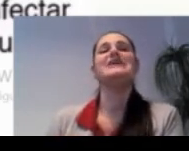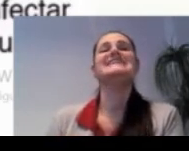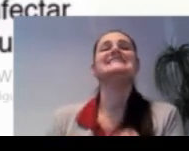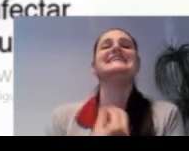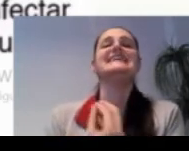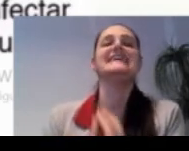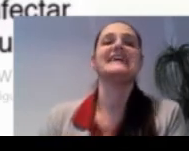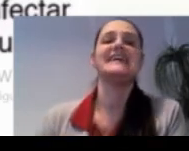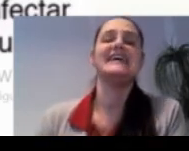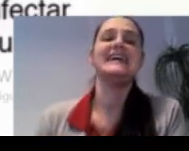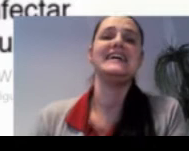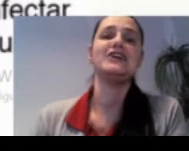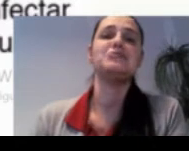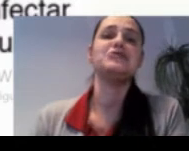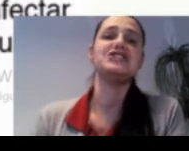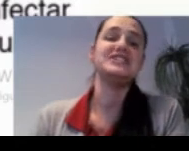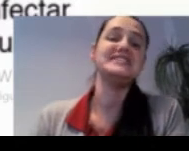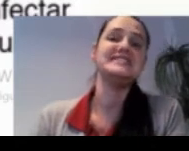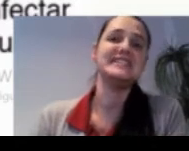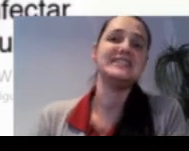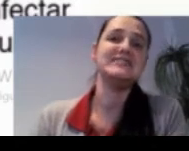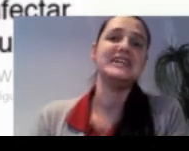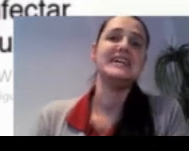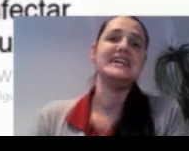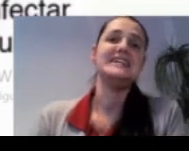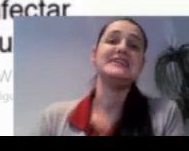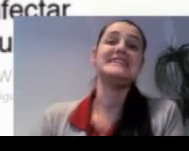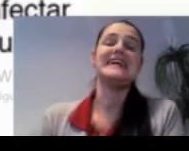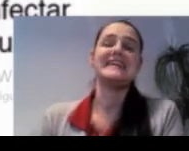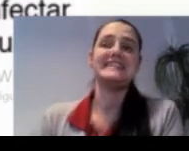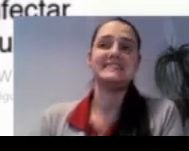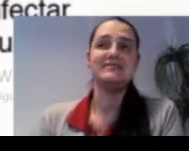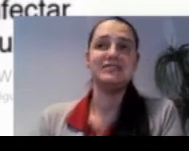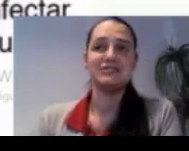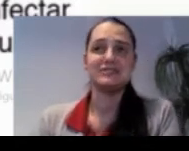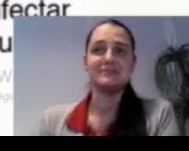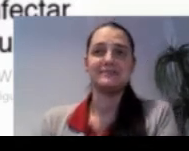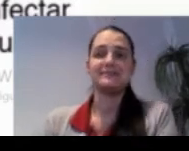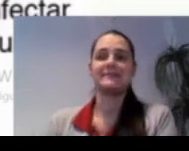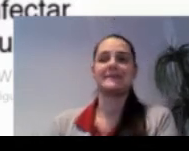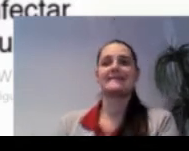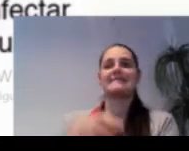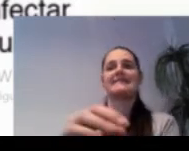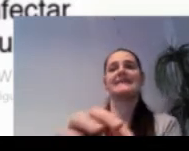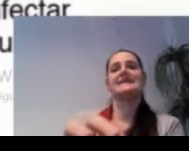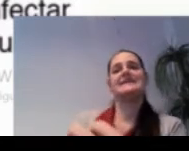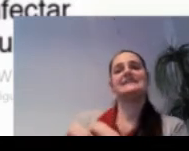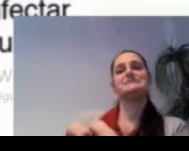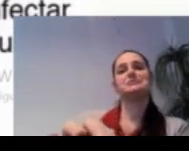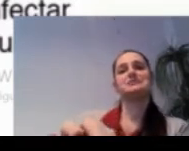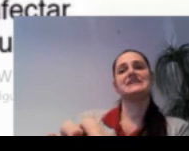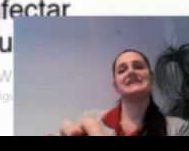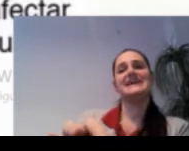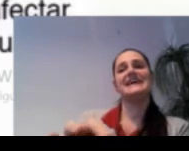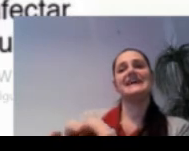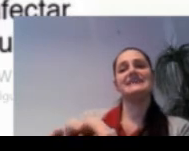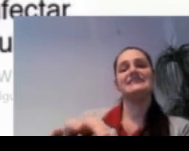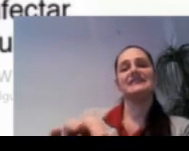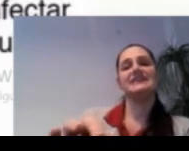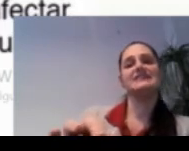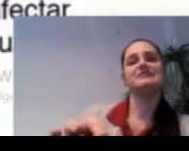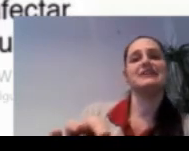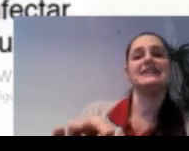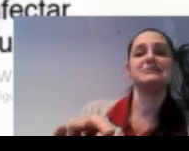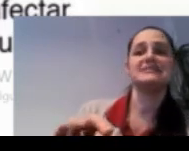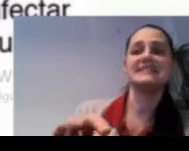conseguem reconhecer aquele RNA como um agente estranho e não ataque esse vírus. E temos a proteína